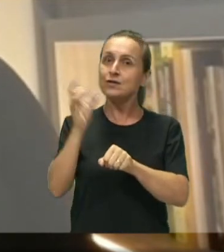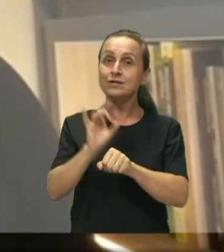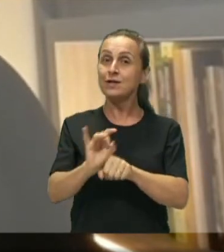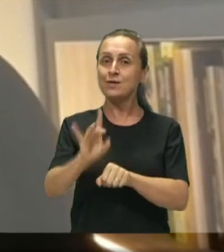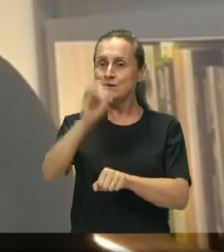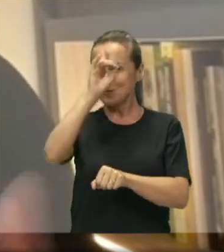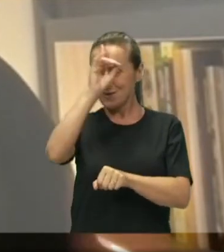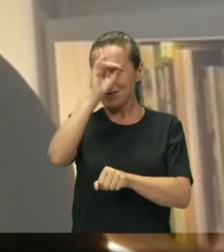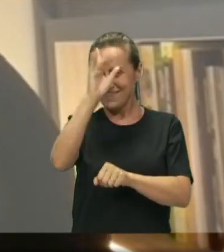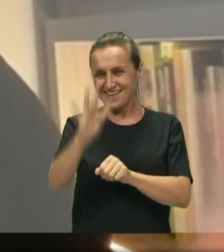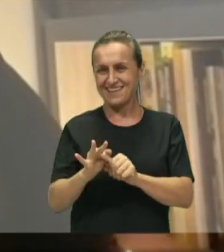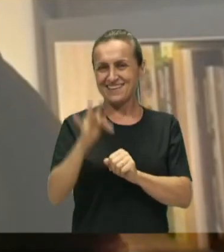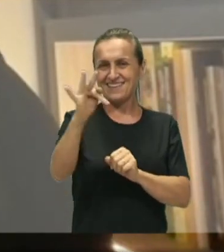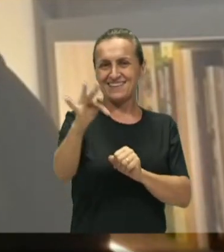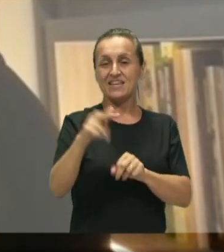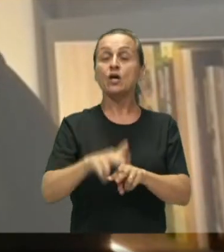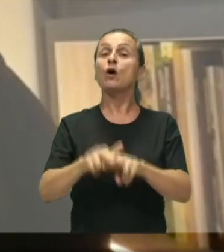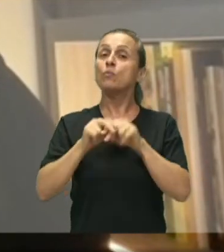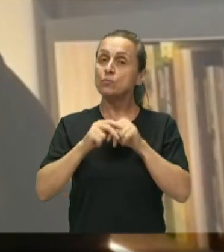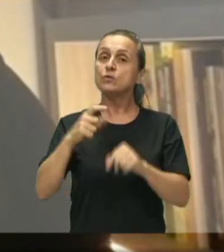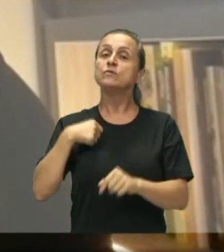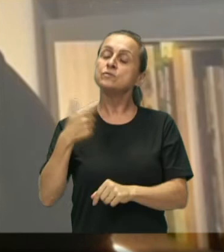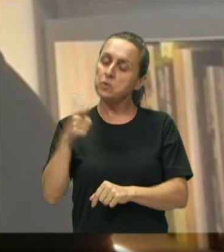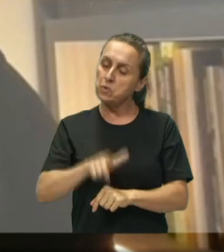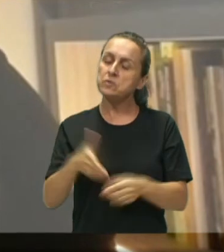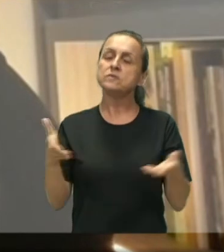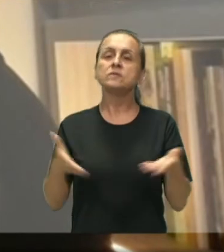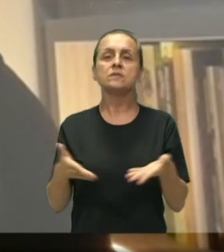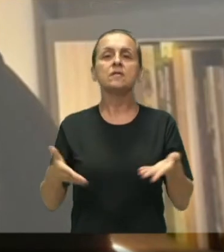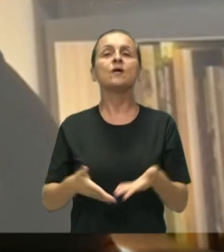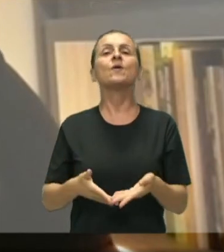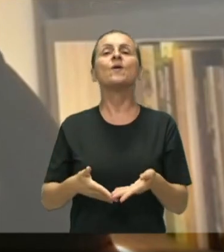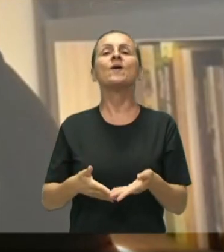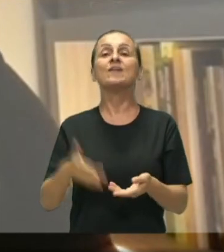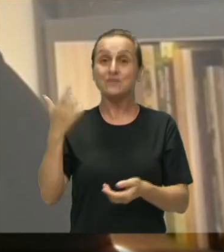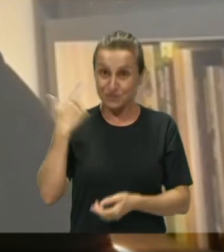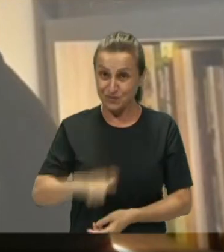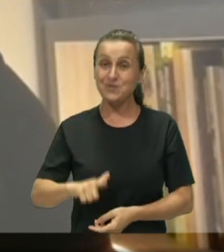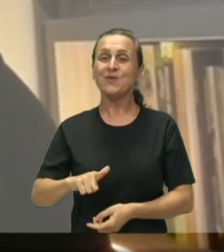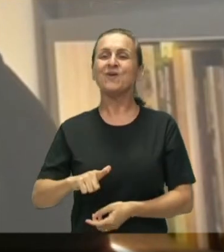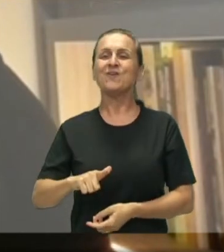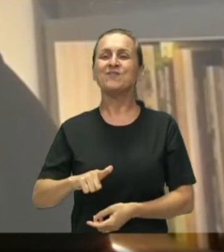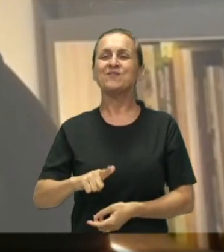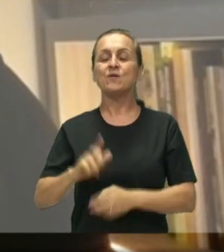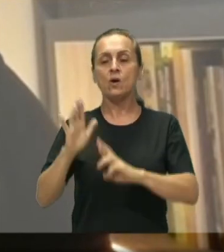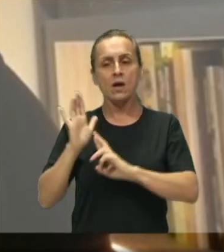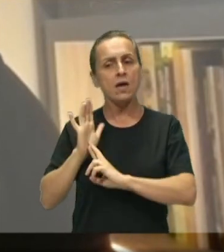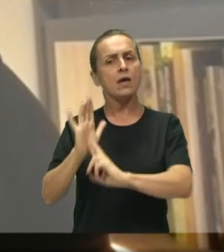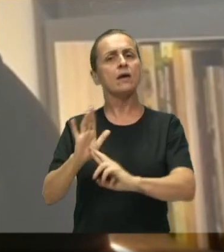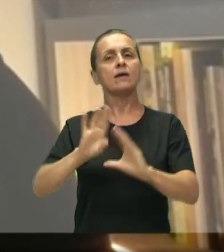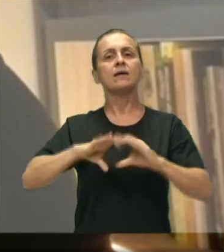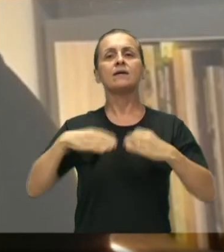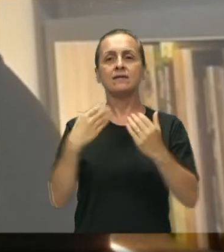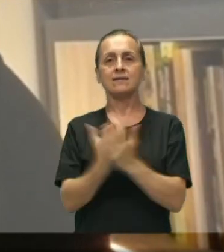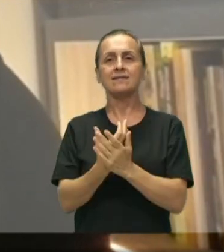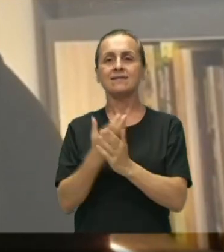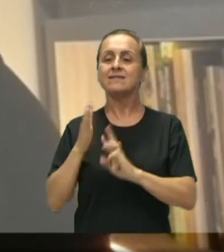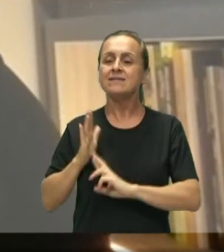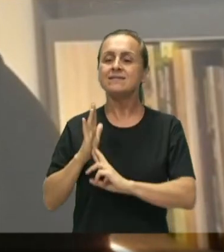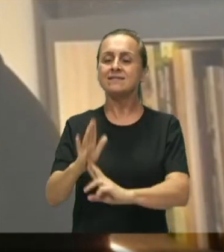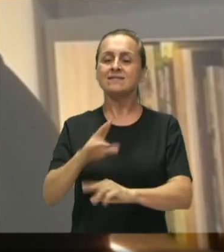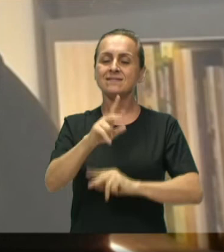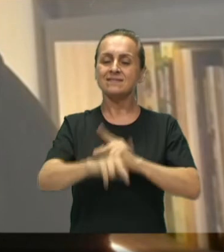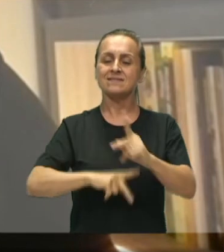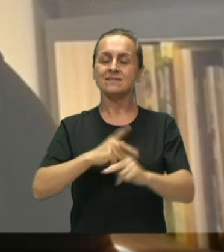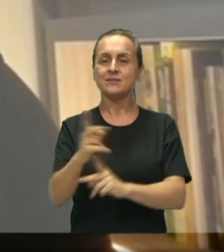ideias aí dessa maneira conseguir nessa eleição mais uma vez eu privilégio de representar a comunidade a população